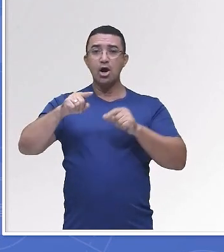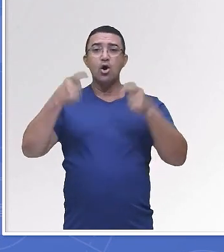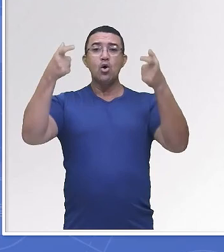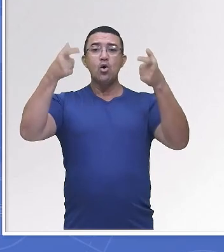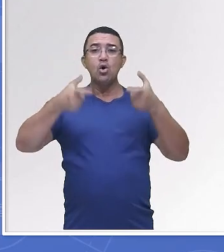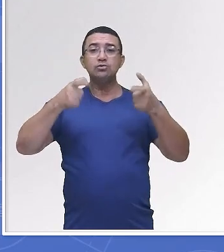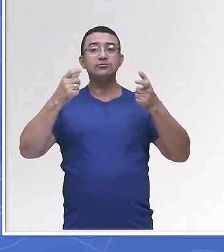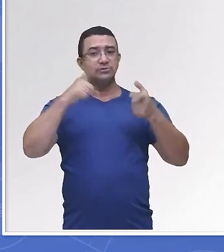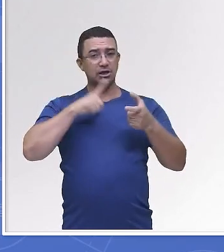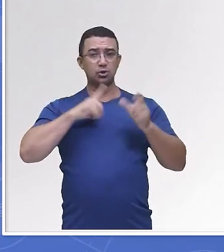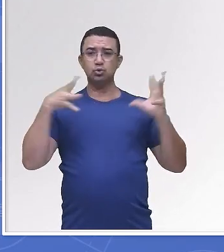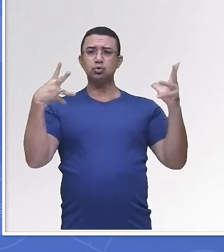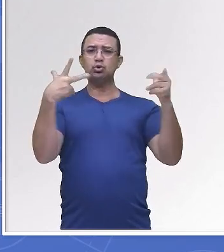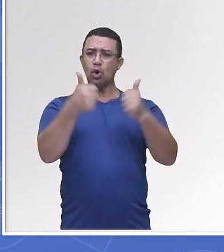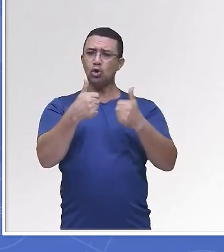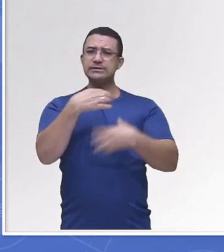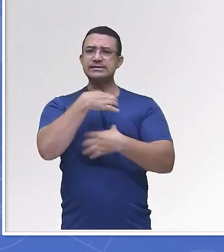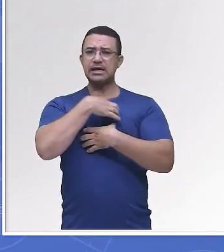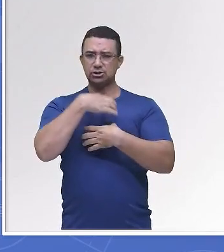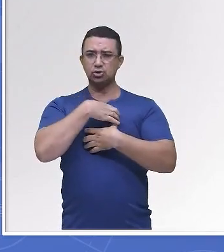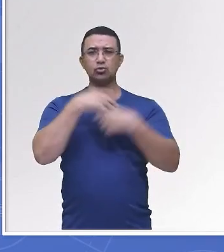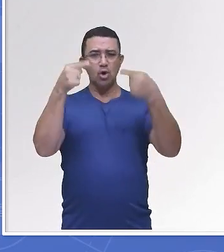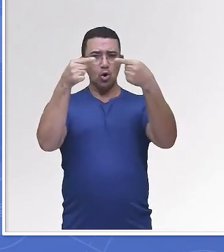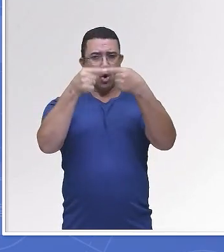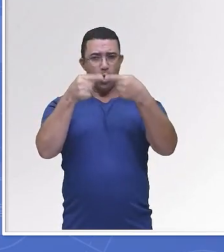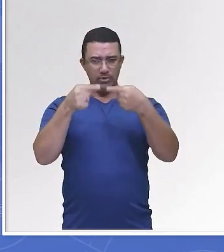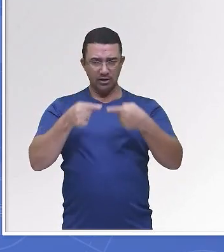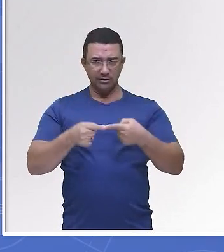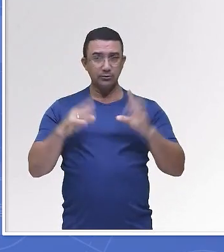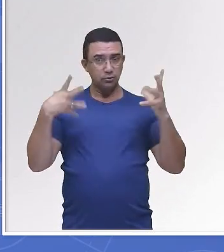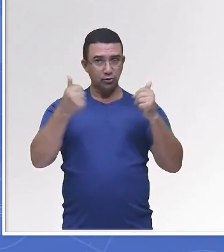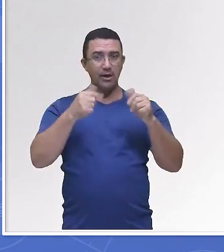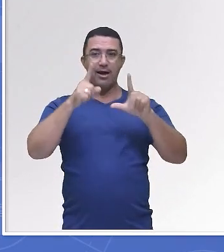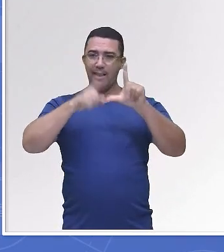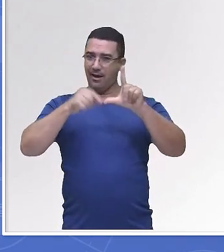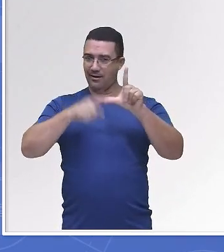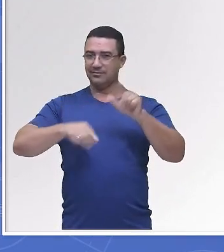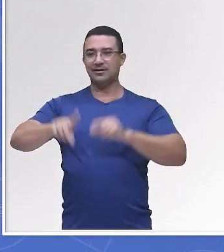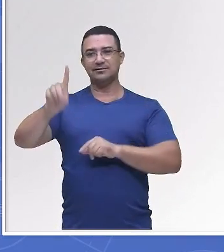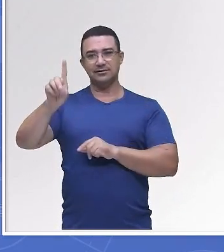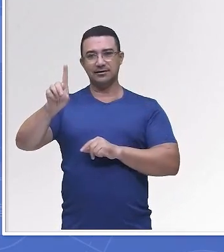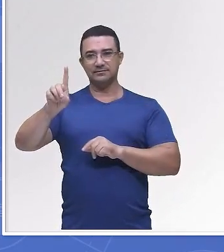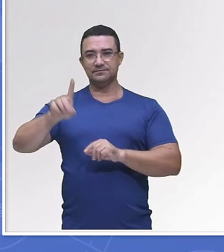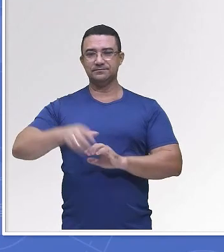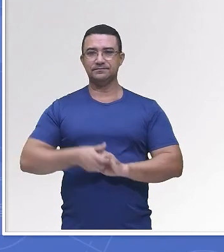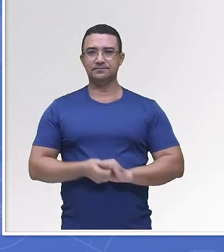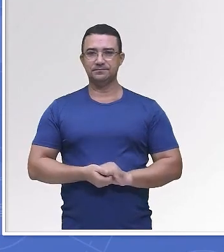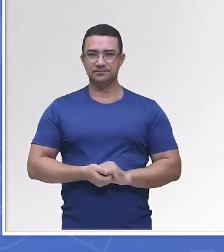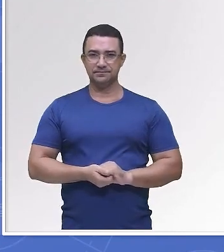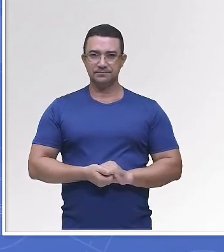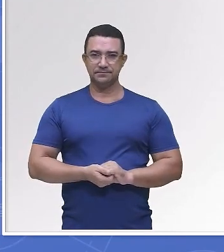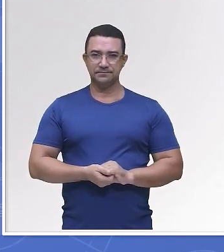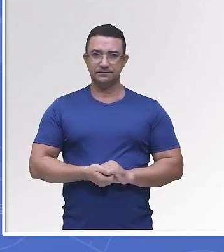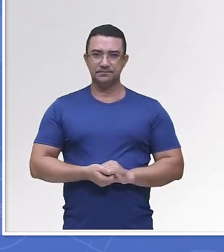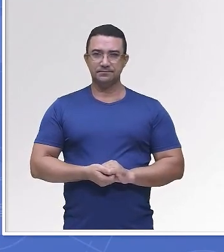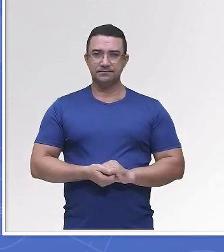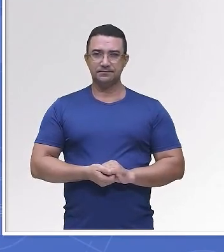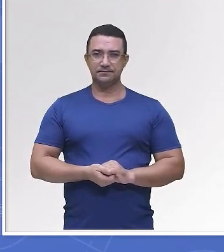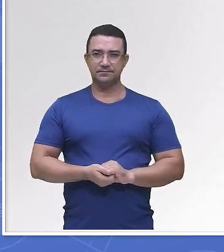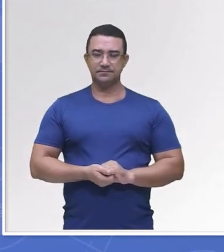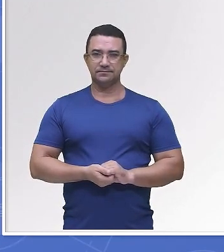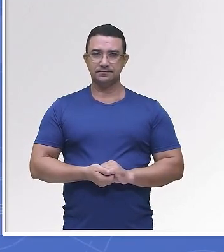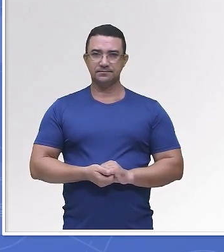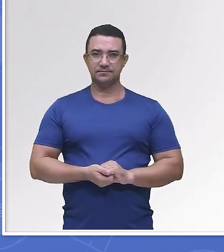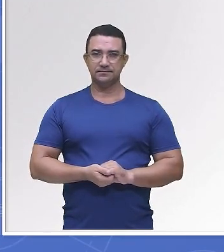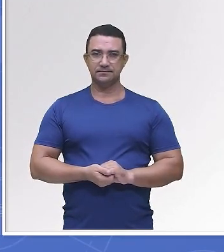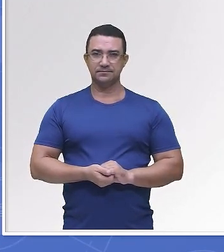e visão estão presentes, então a alternativa correta é a alternativa D, ok? Conforme está aqui no nosso gabarito, tá